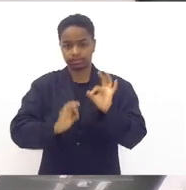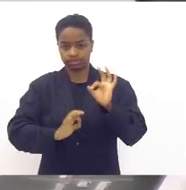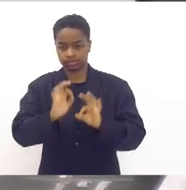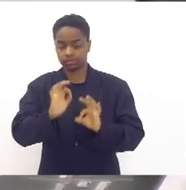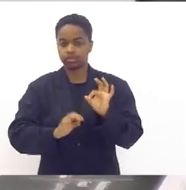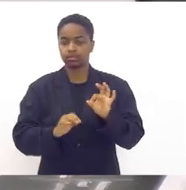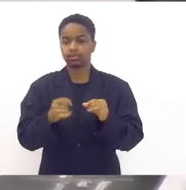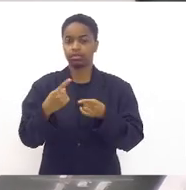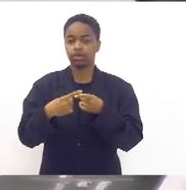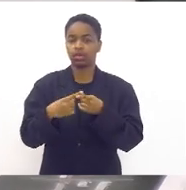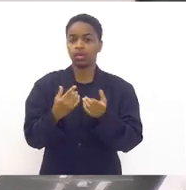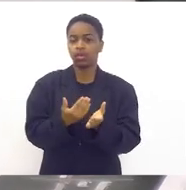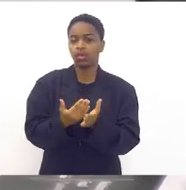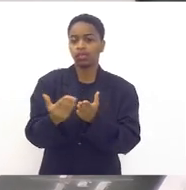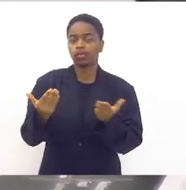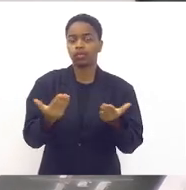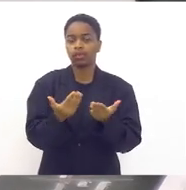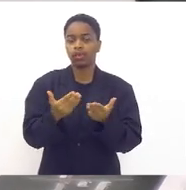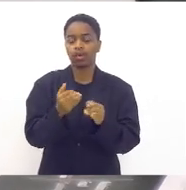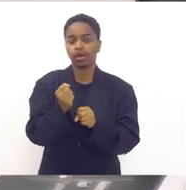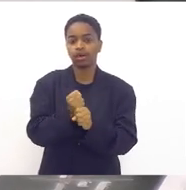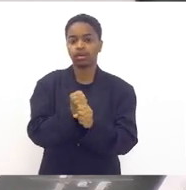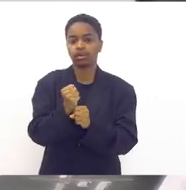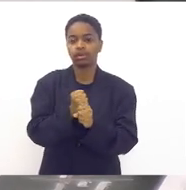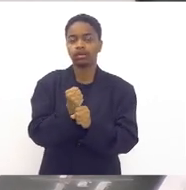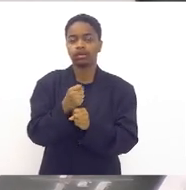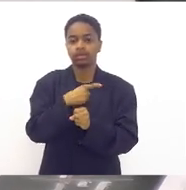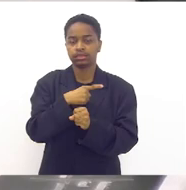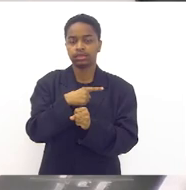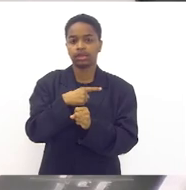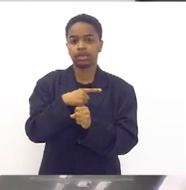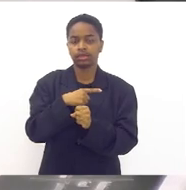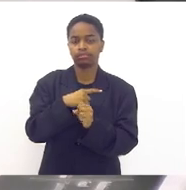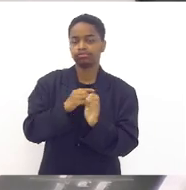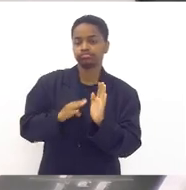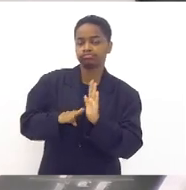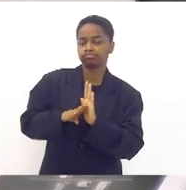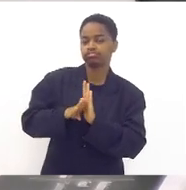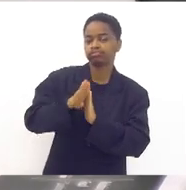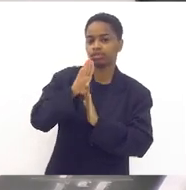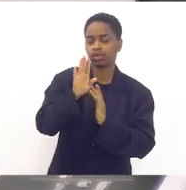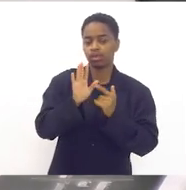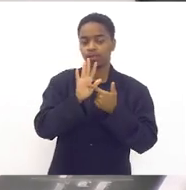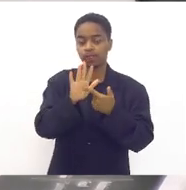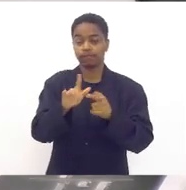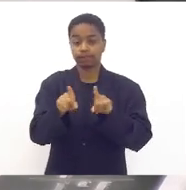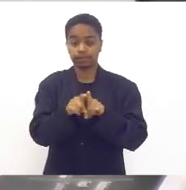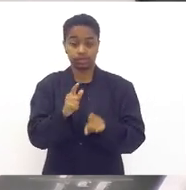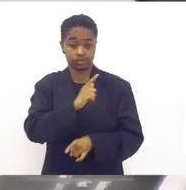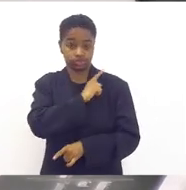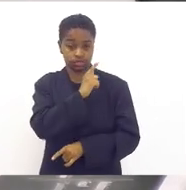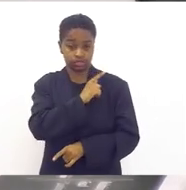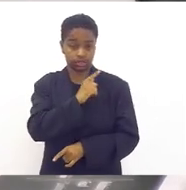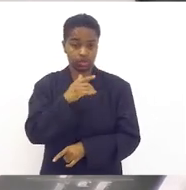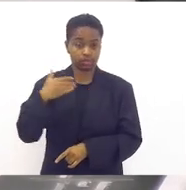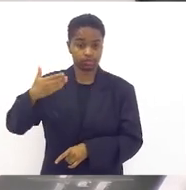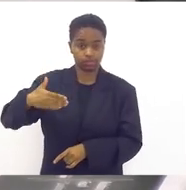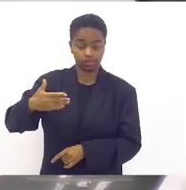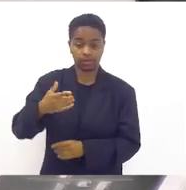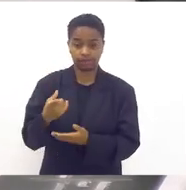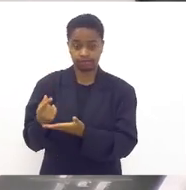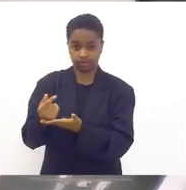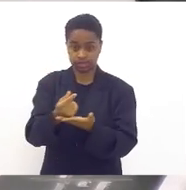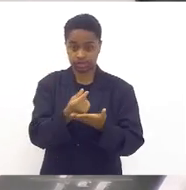ano com um contingenciamento recorde, e a gestão do dia a dia da Fazenda,